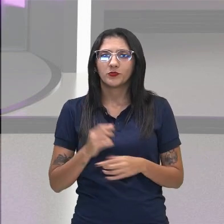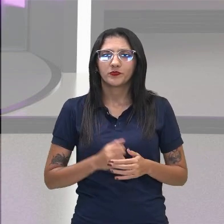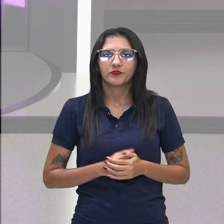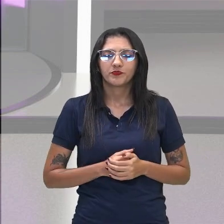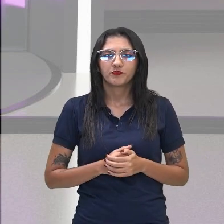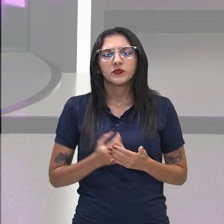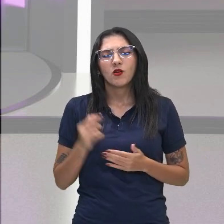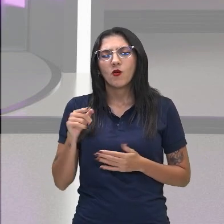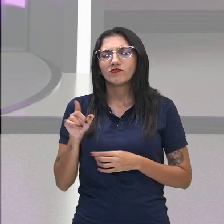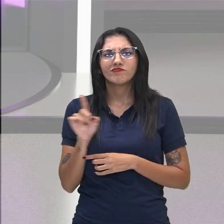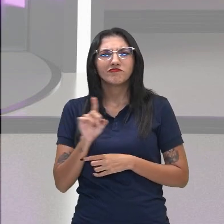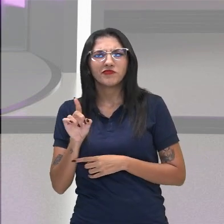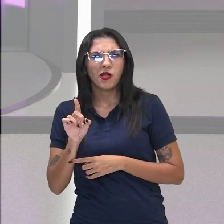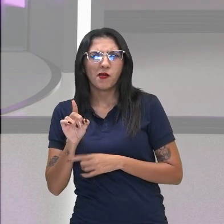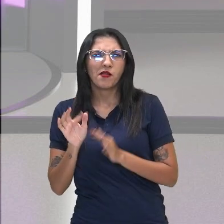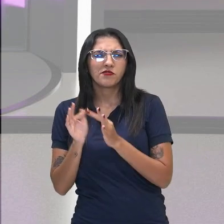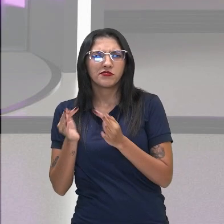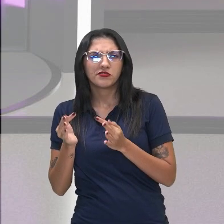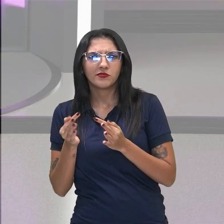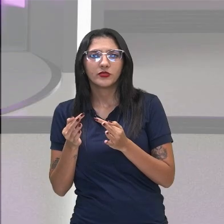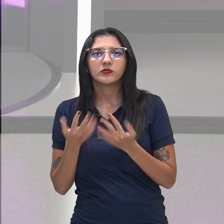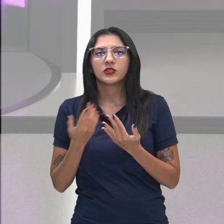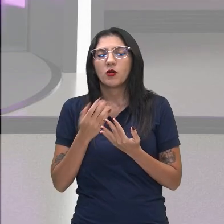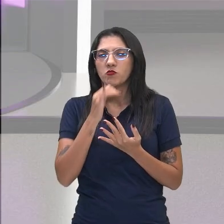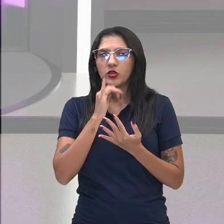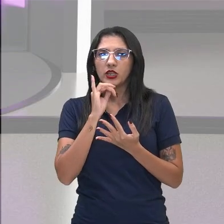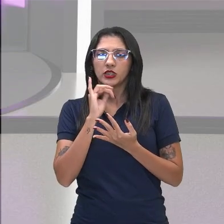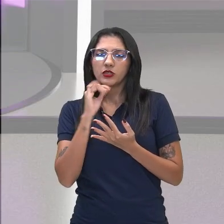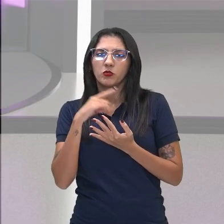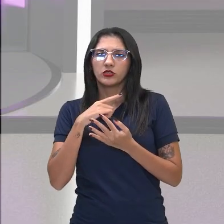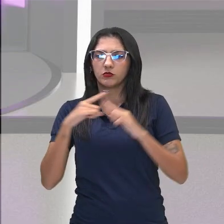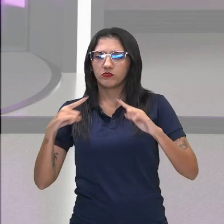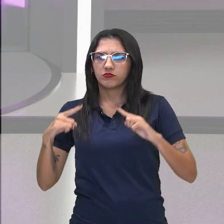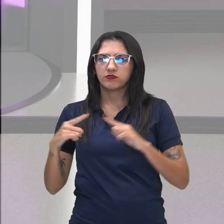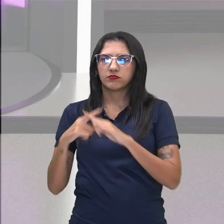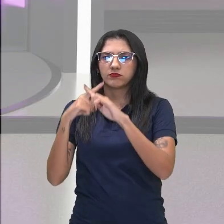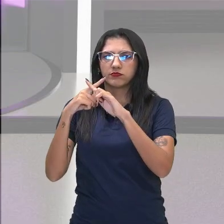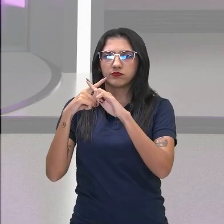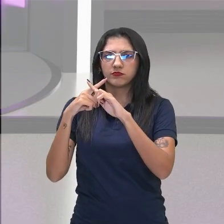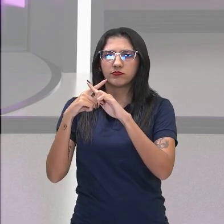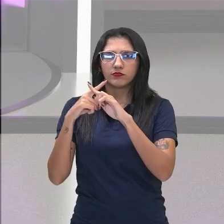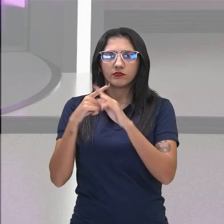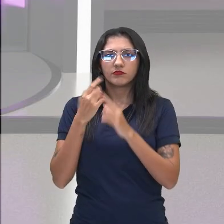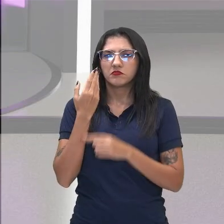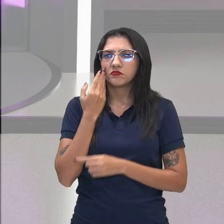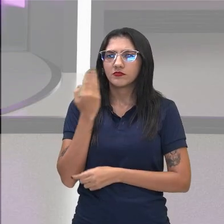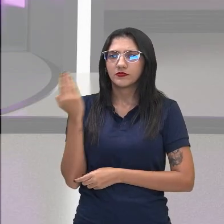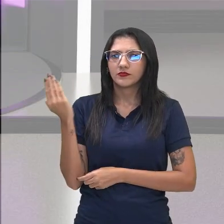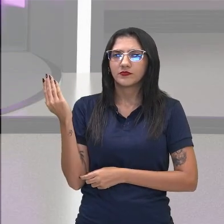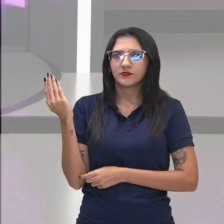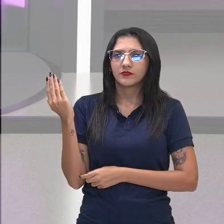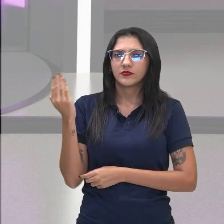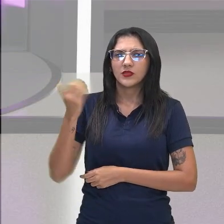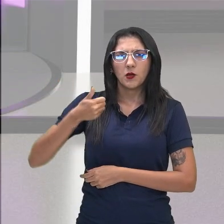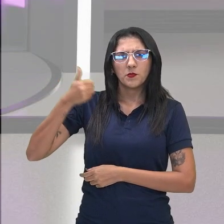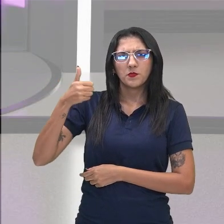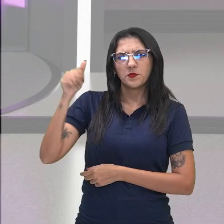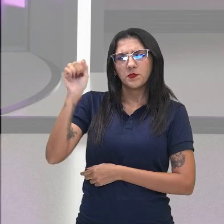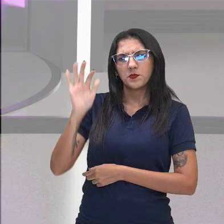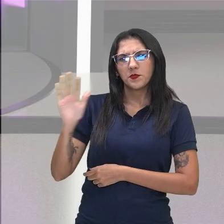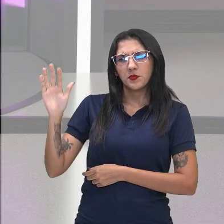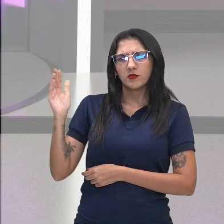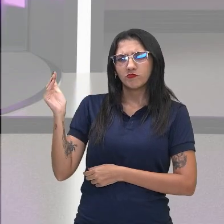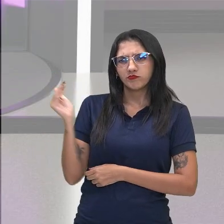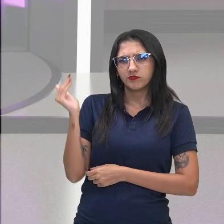não simples? Quando há o cruzamento entre essas linhas. Então, aqui ao meu lado, você vê no primeiro quadrado ali, ó, eu tenho